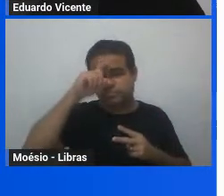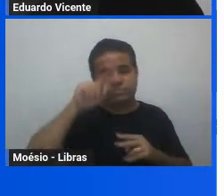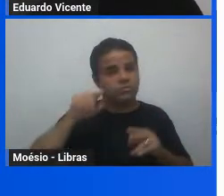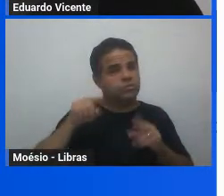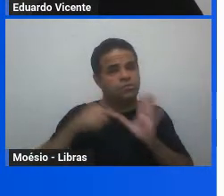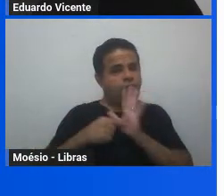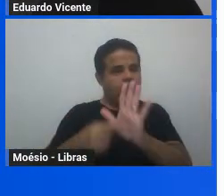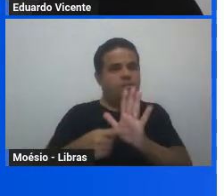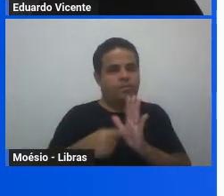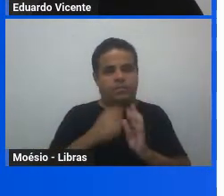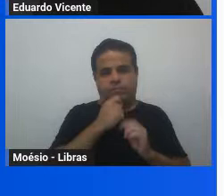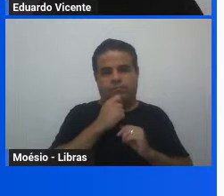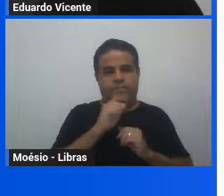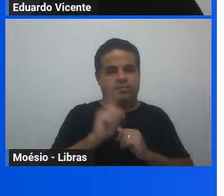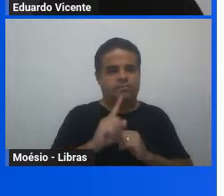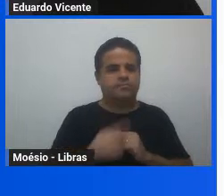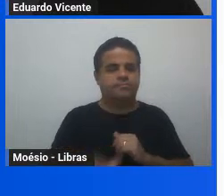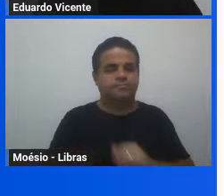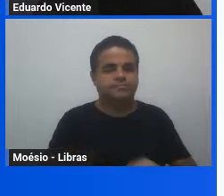abordar aqui.